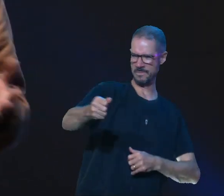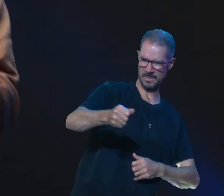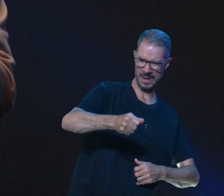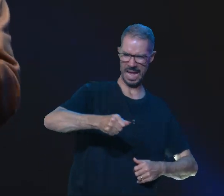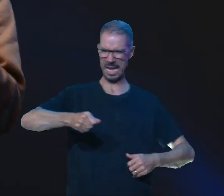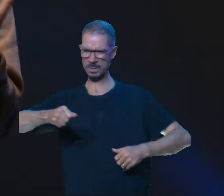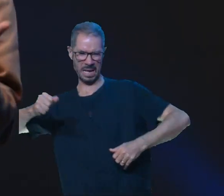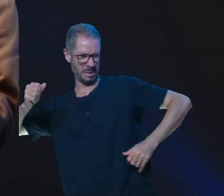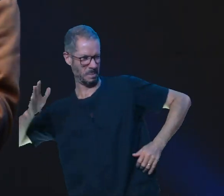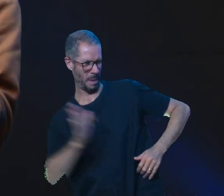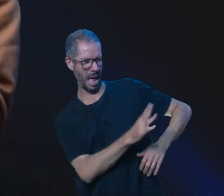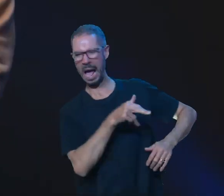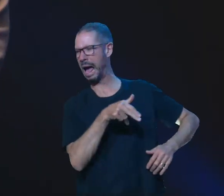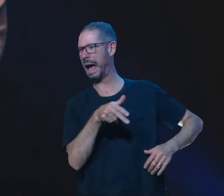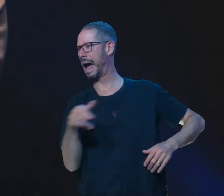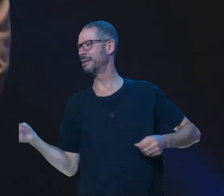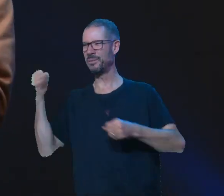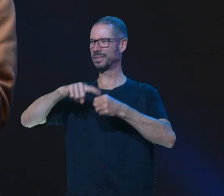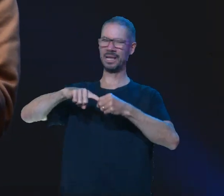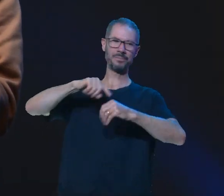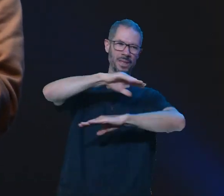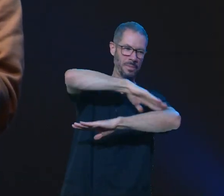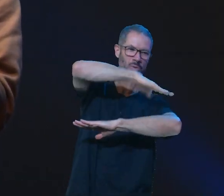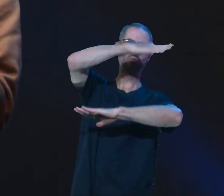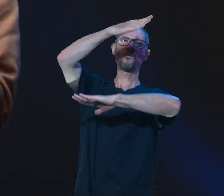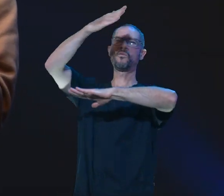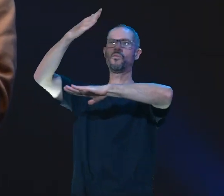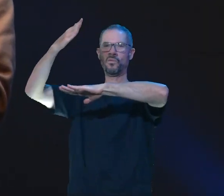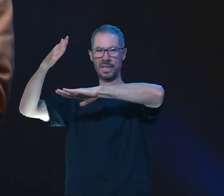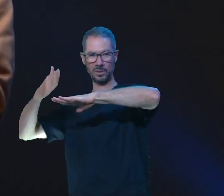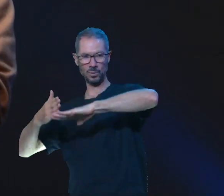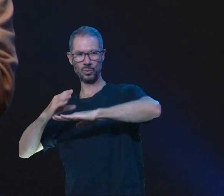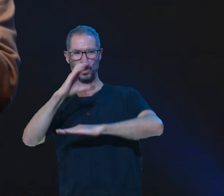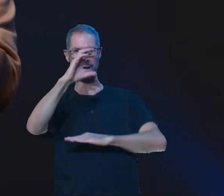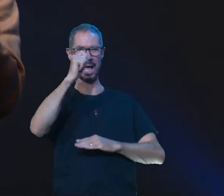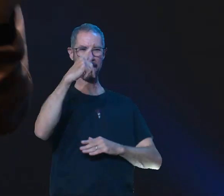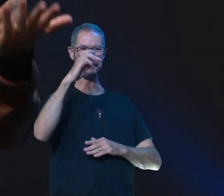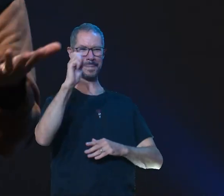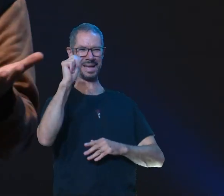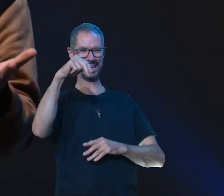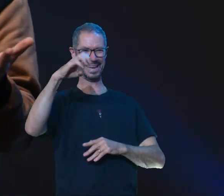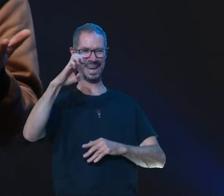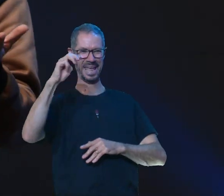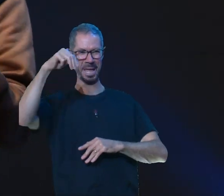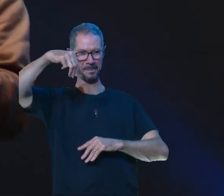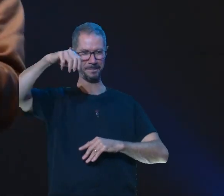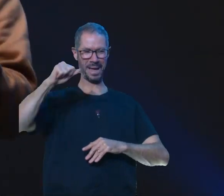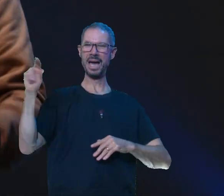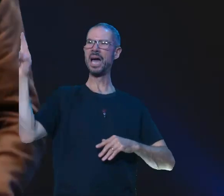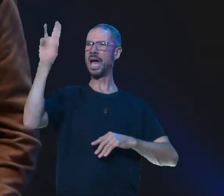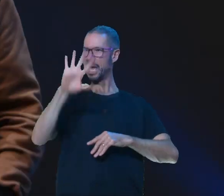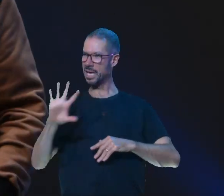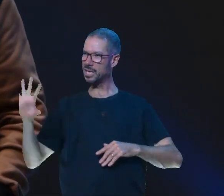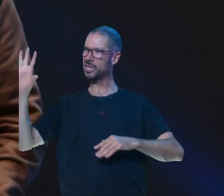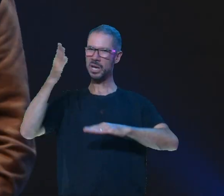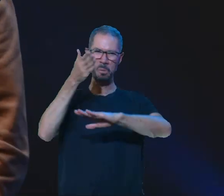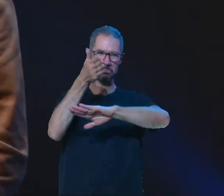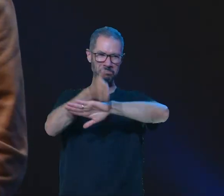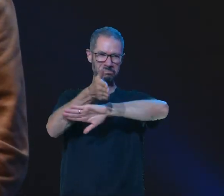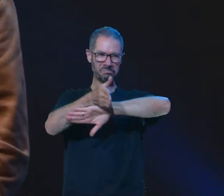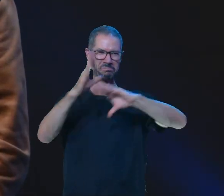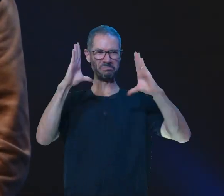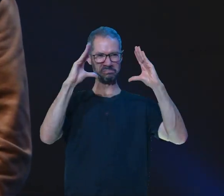mais. Mas a região que nós estávamos, perto do viaduto ali, né, do Capanema ali e tal, não é uma região muito bem frequentada nas